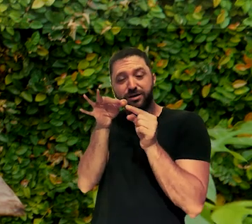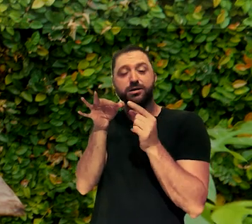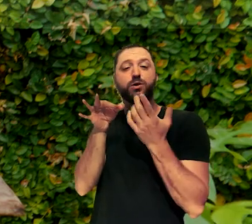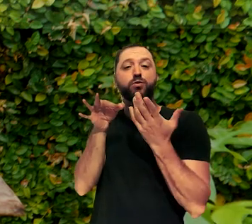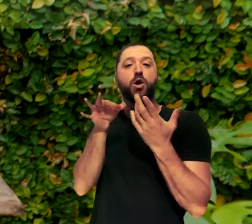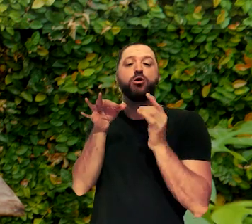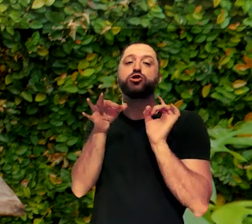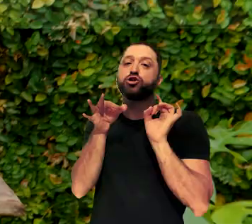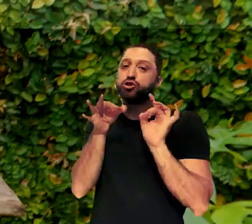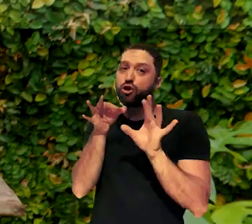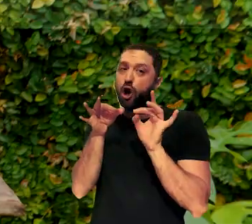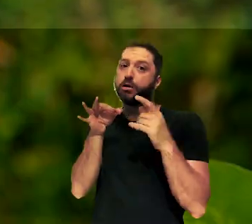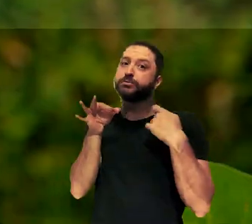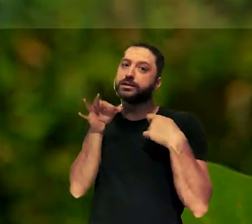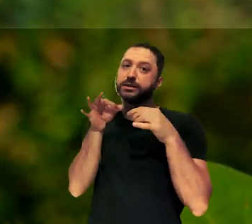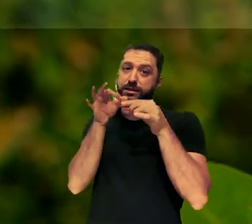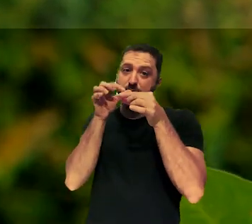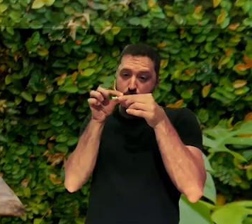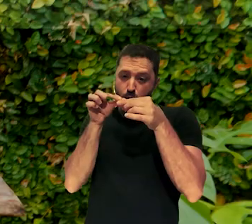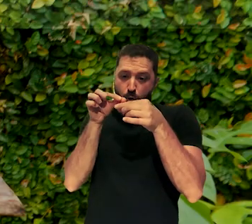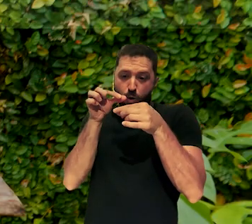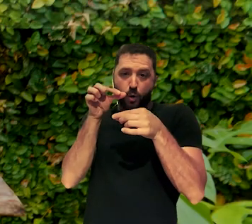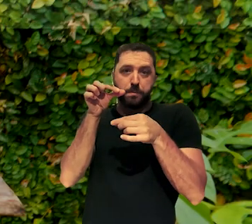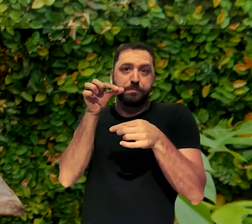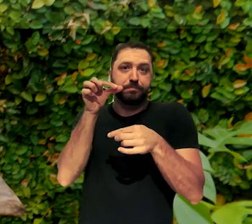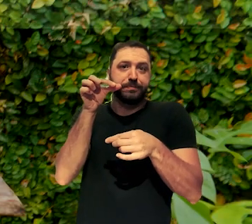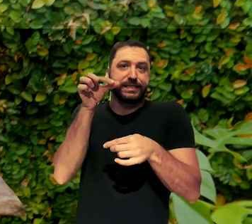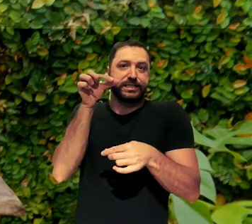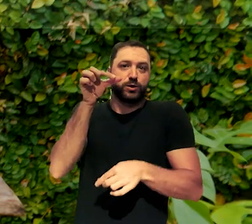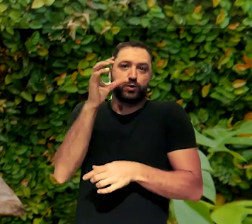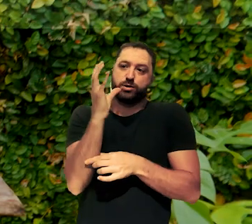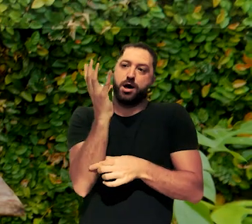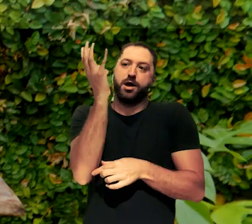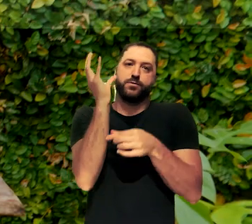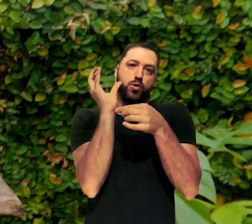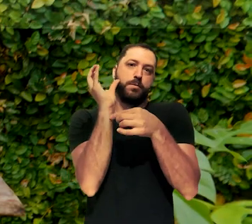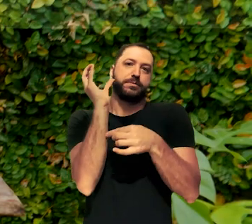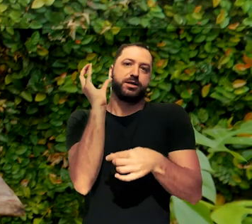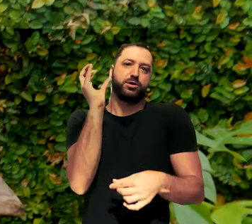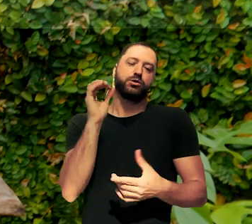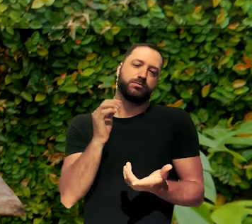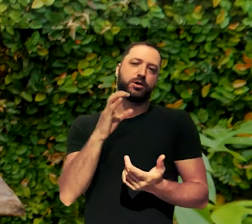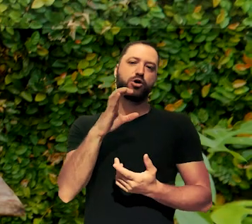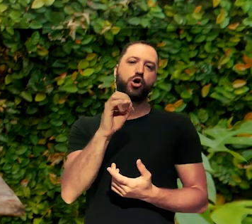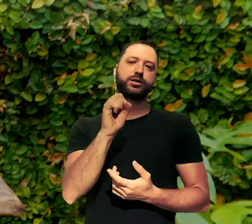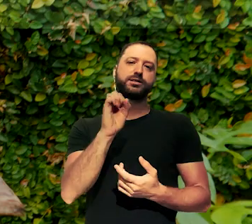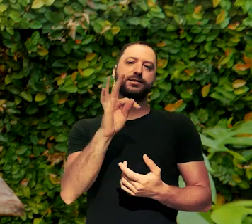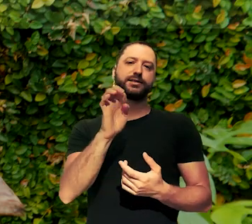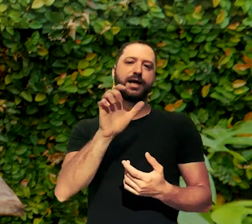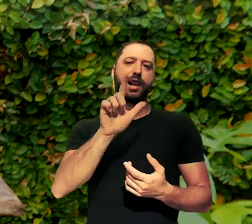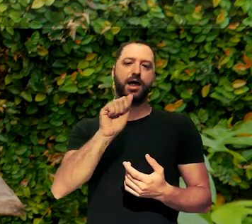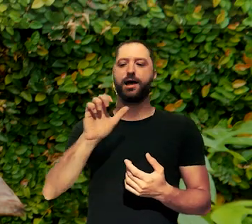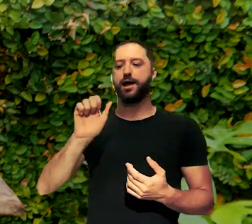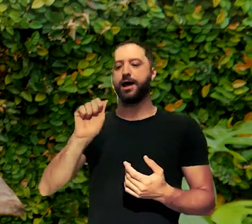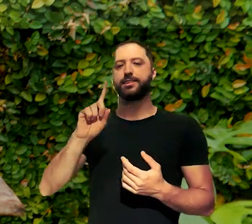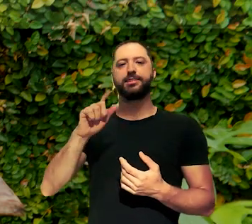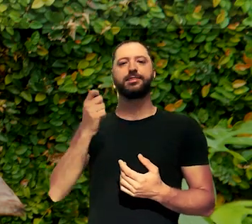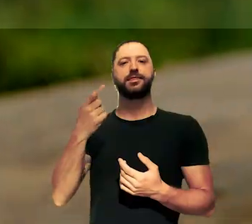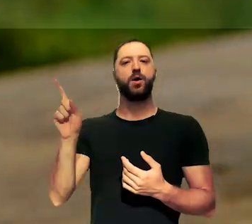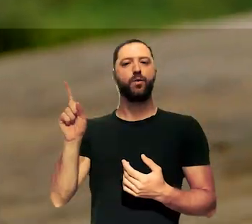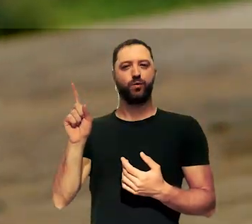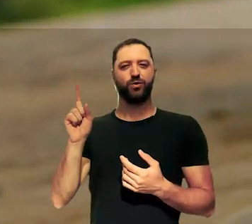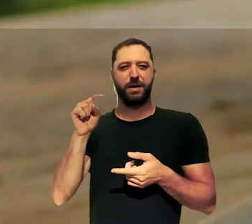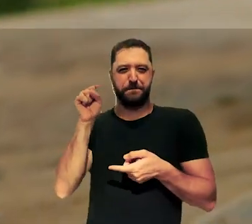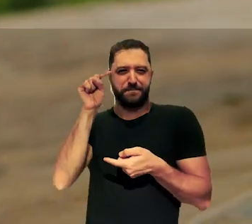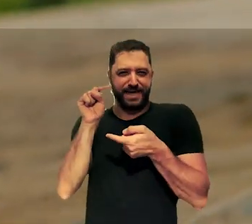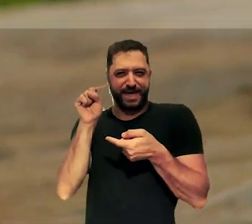só podemos usar espécies com caule comprido, né? Então a gente vai colocar aqui, por exemplo, a costela de Adão, tá vendo? Olha que belezinha que ela fica. Essa